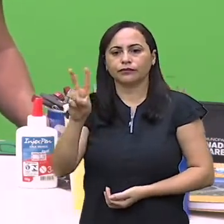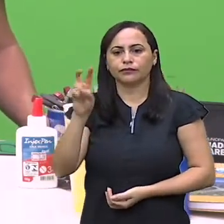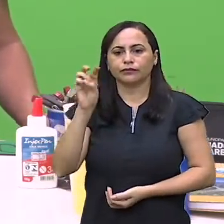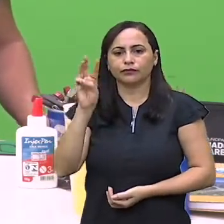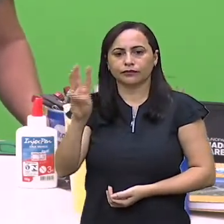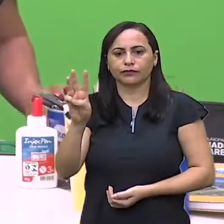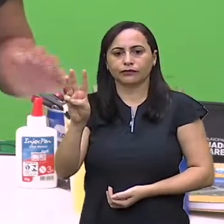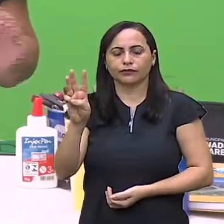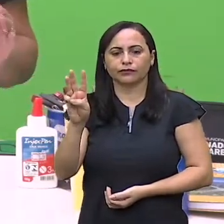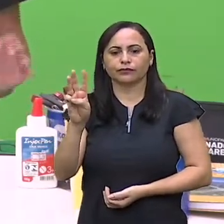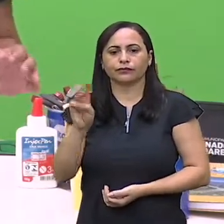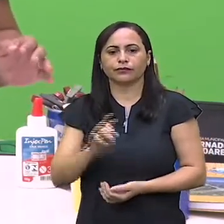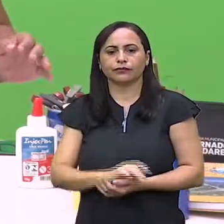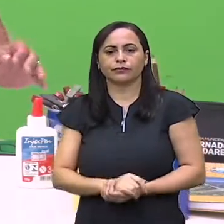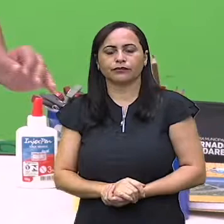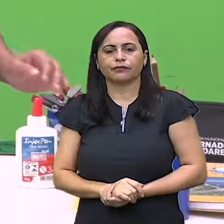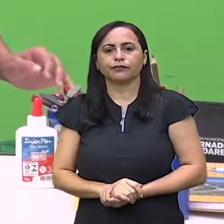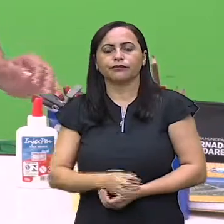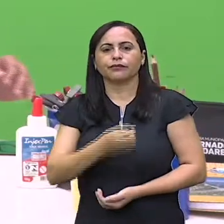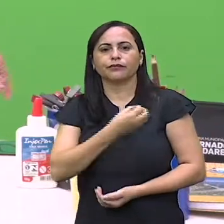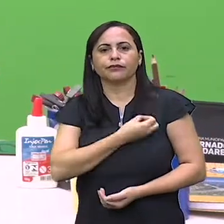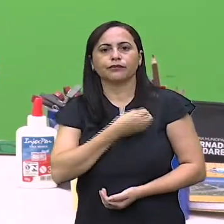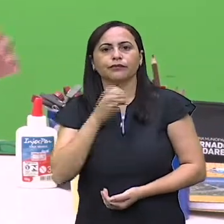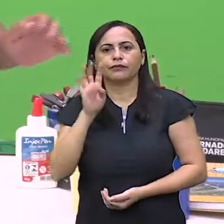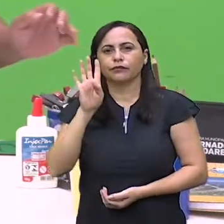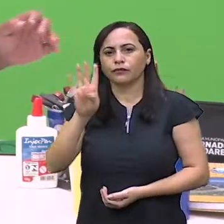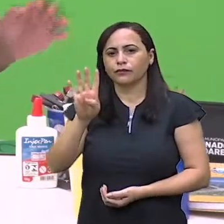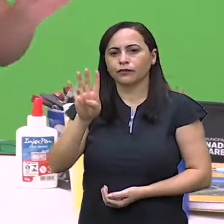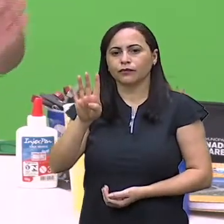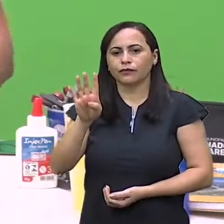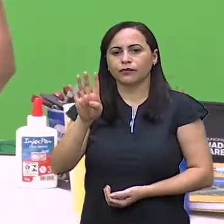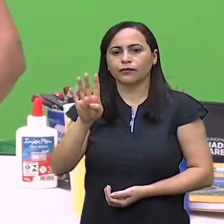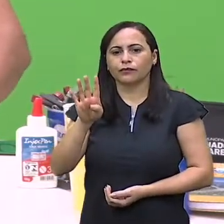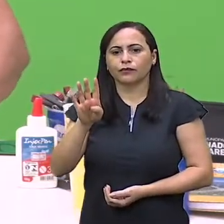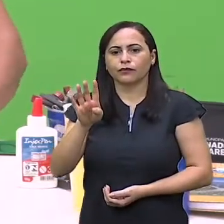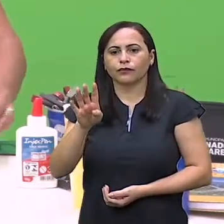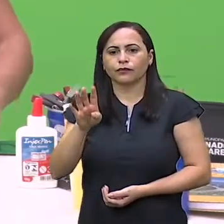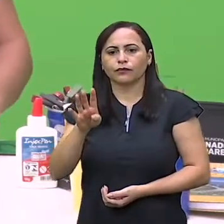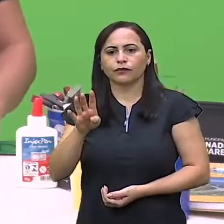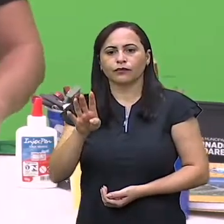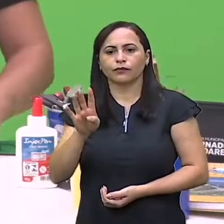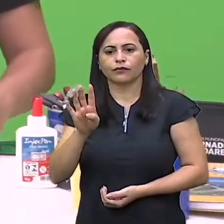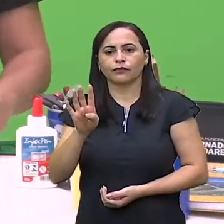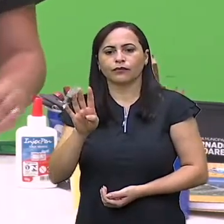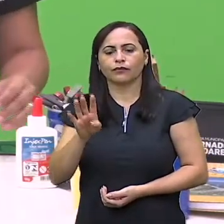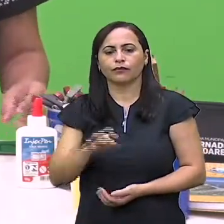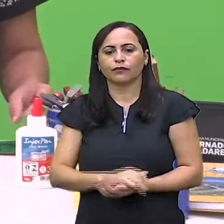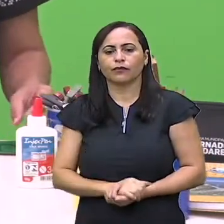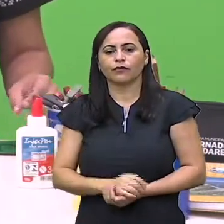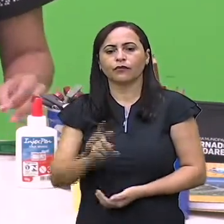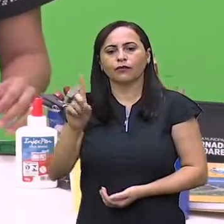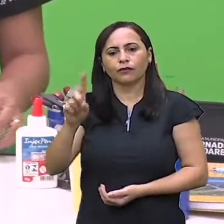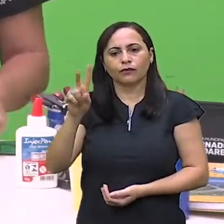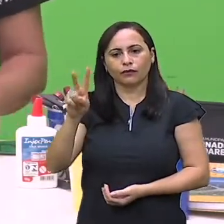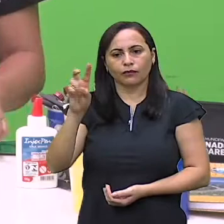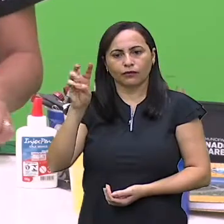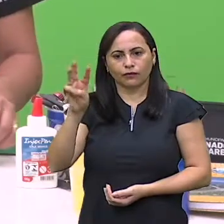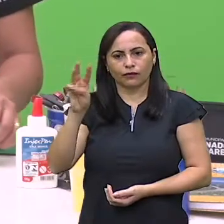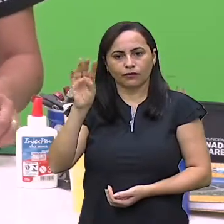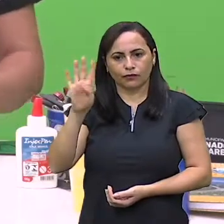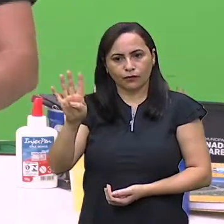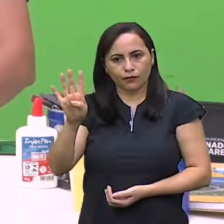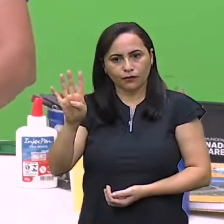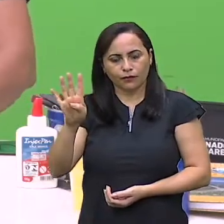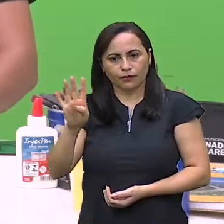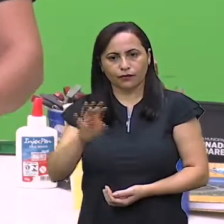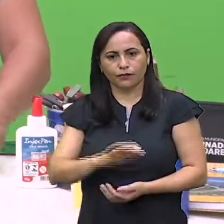final? Vamos. Número 4. Já vou para esse aqui, são maiores. Isso.